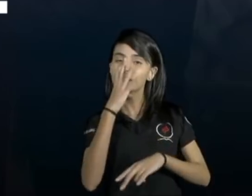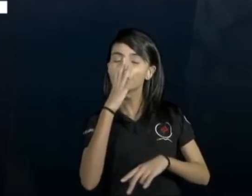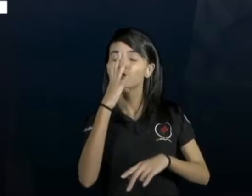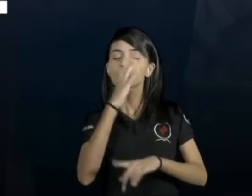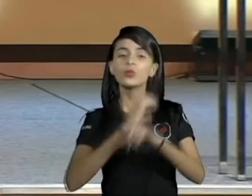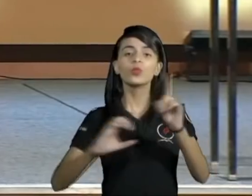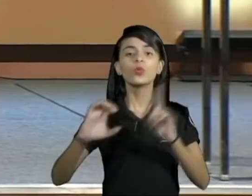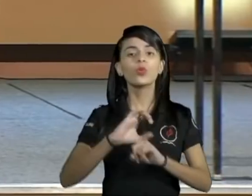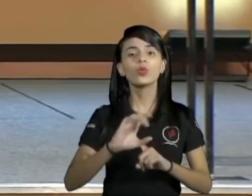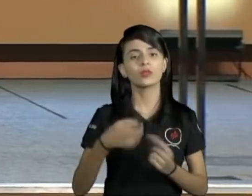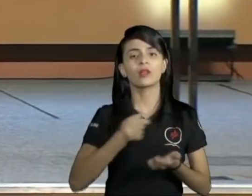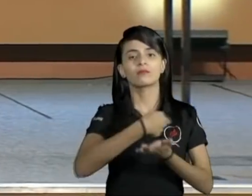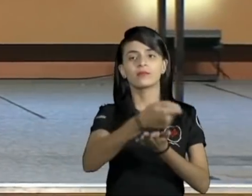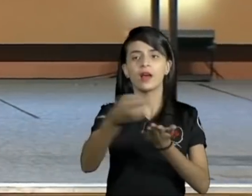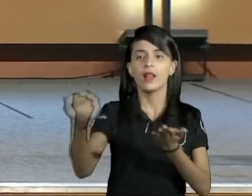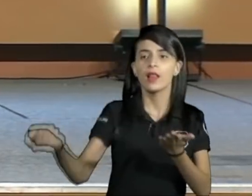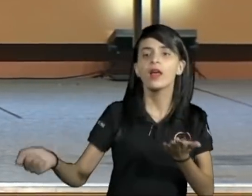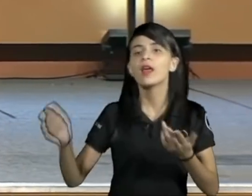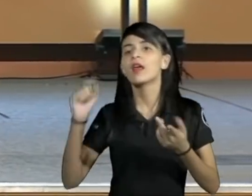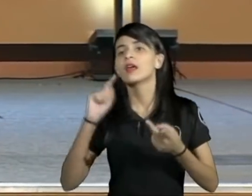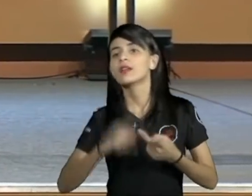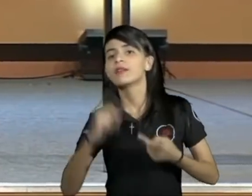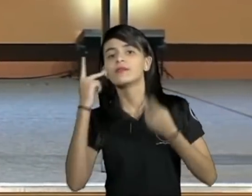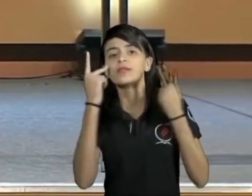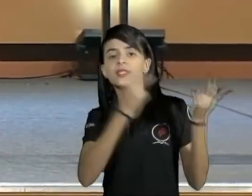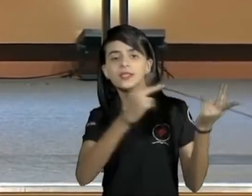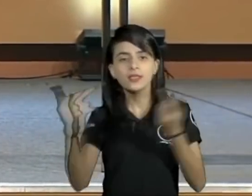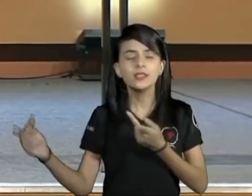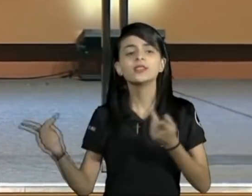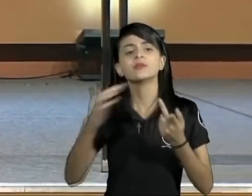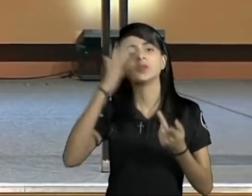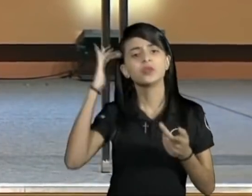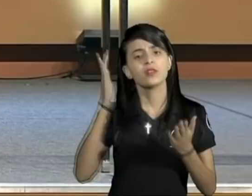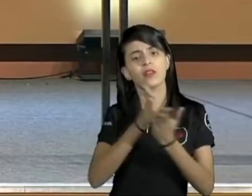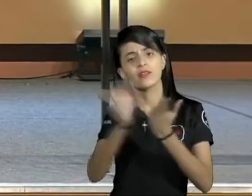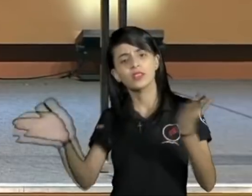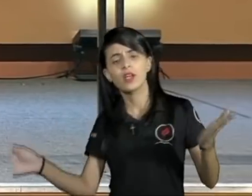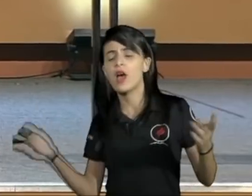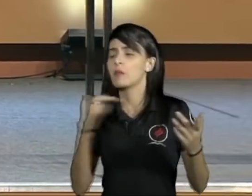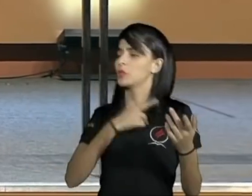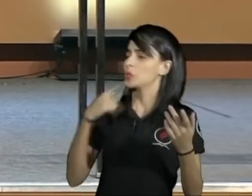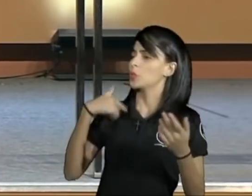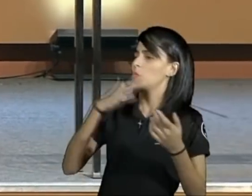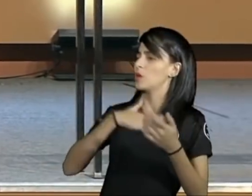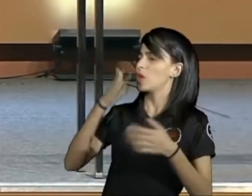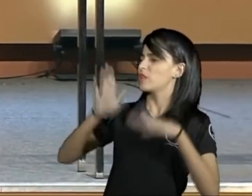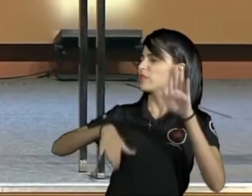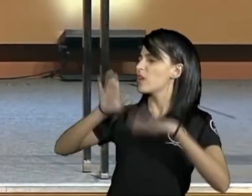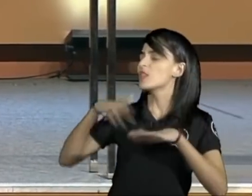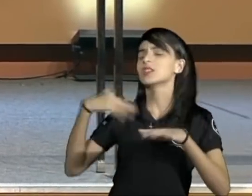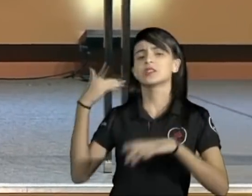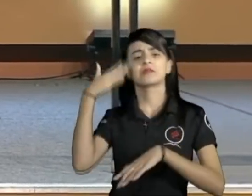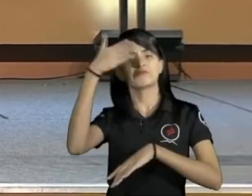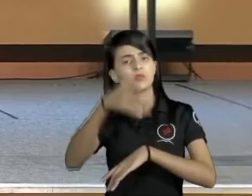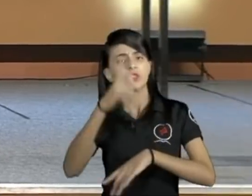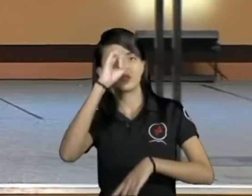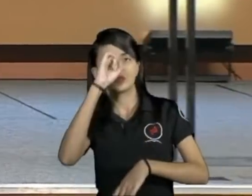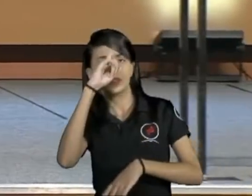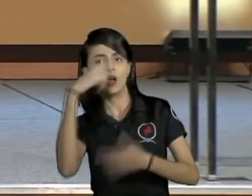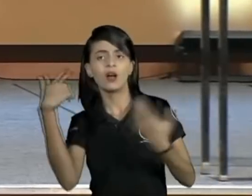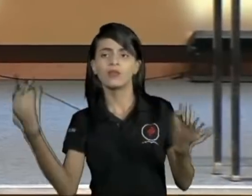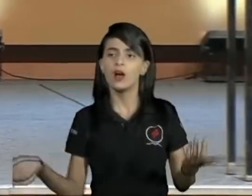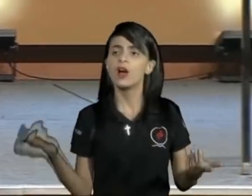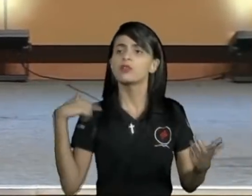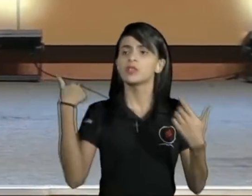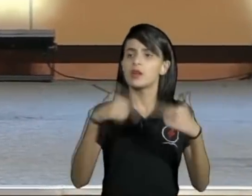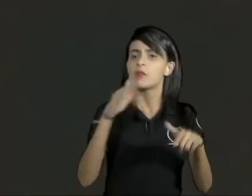culto Como é que é você entrega folheto você visita a gente que tá afastada a pastor gosta de vez em quando ir no hospital a